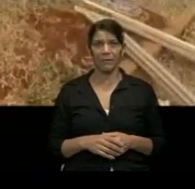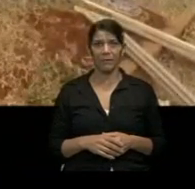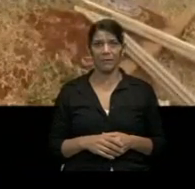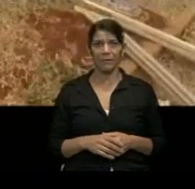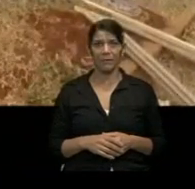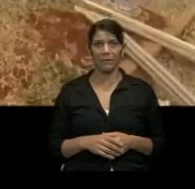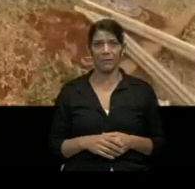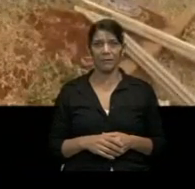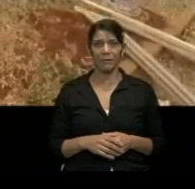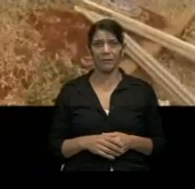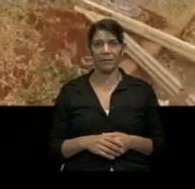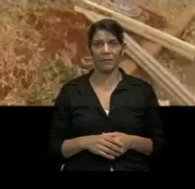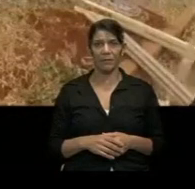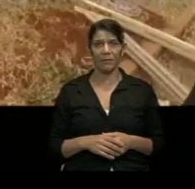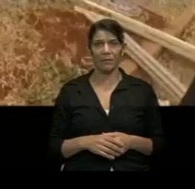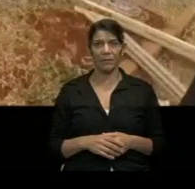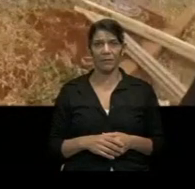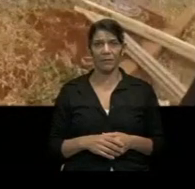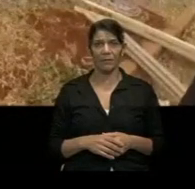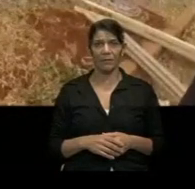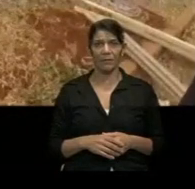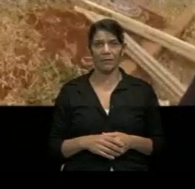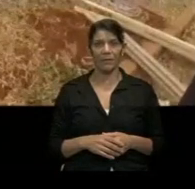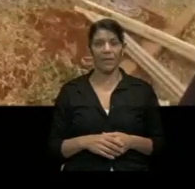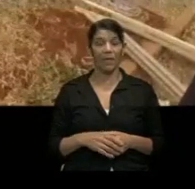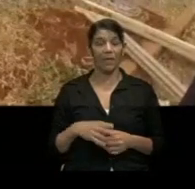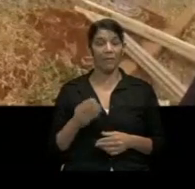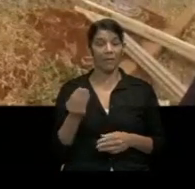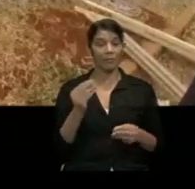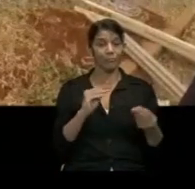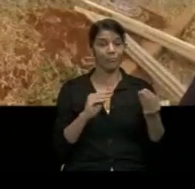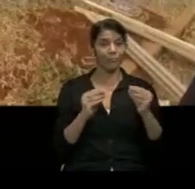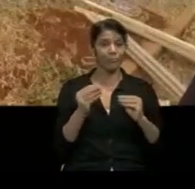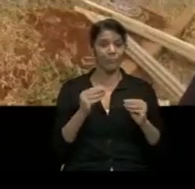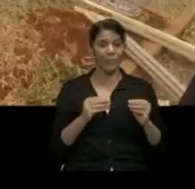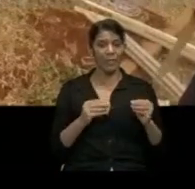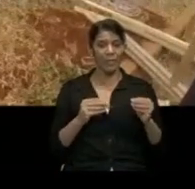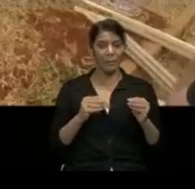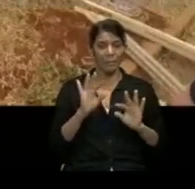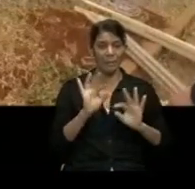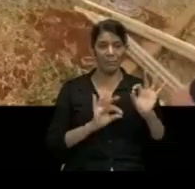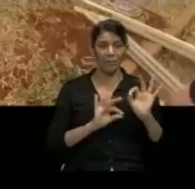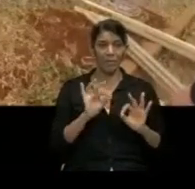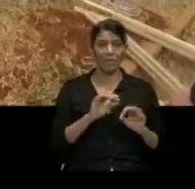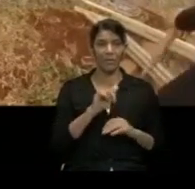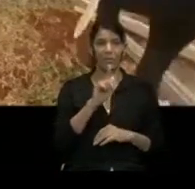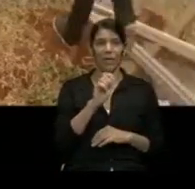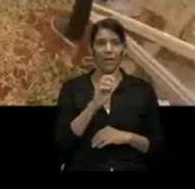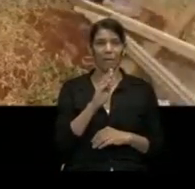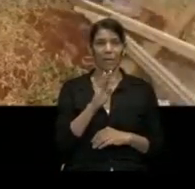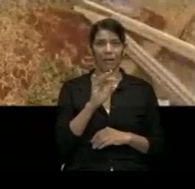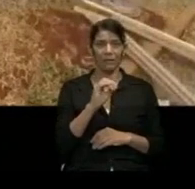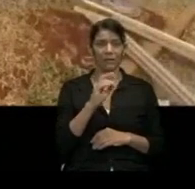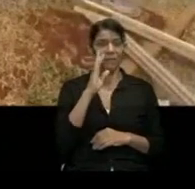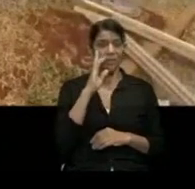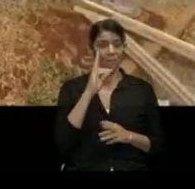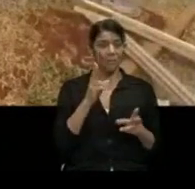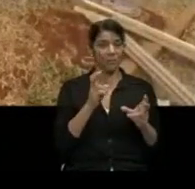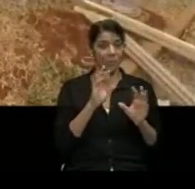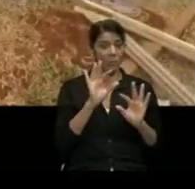E assim em diante a gente vai montando o nosso gabarito, observando sempre o